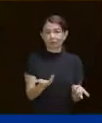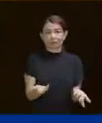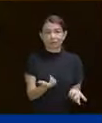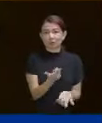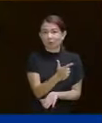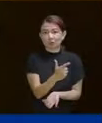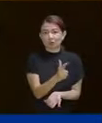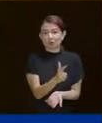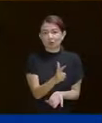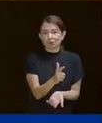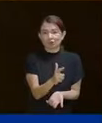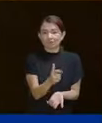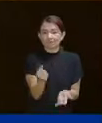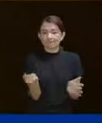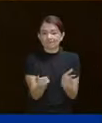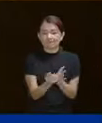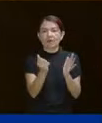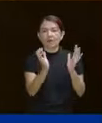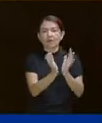chapa estava incompleta.